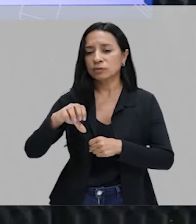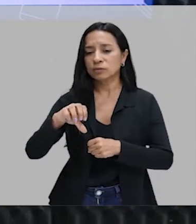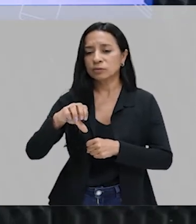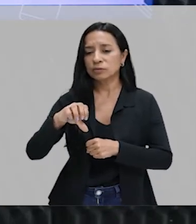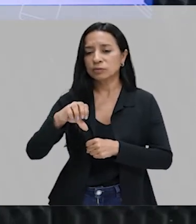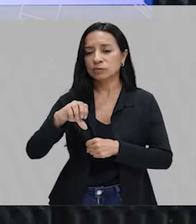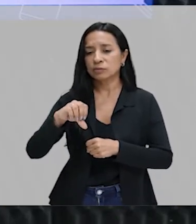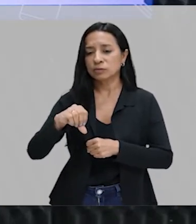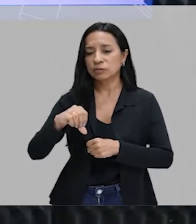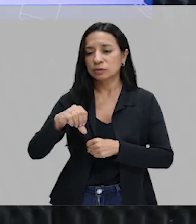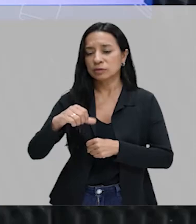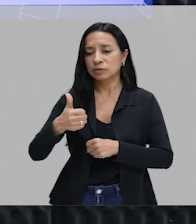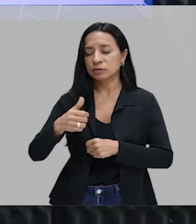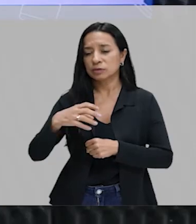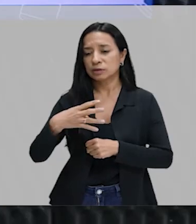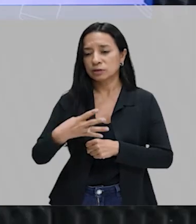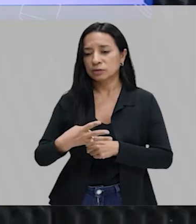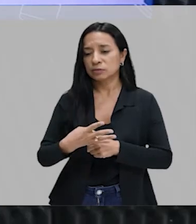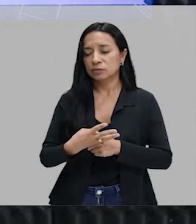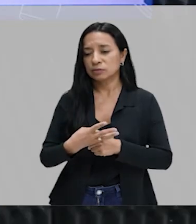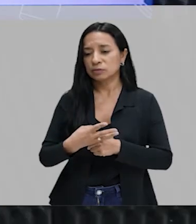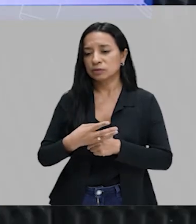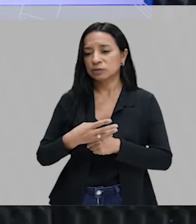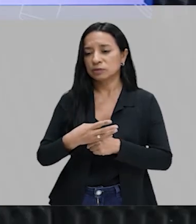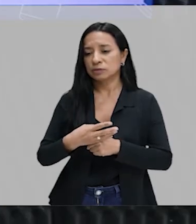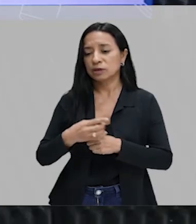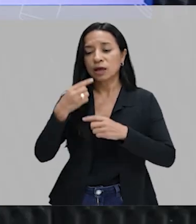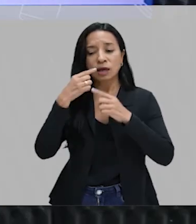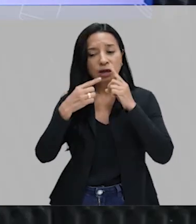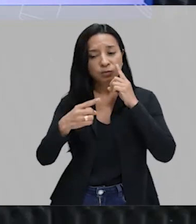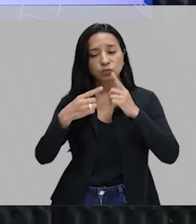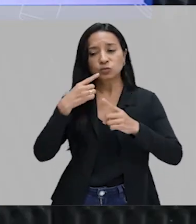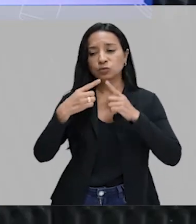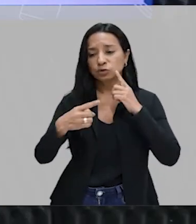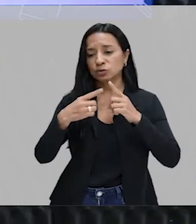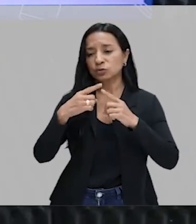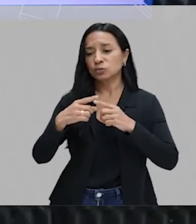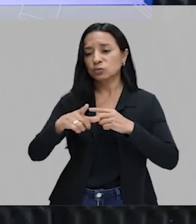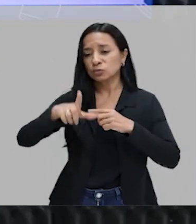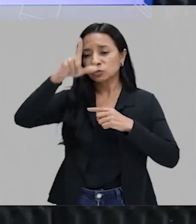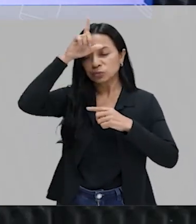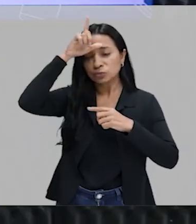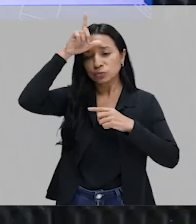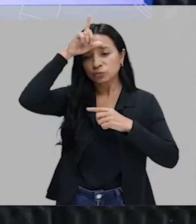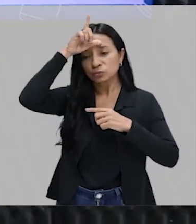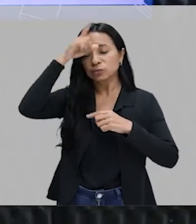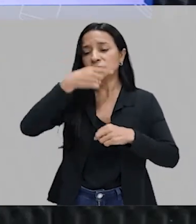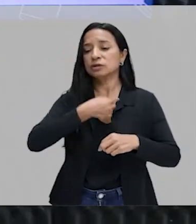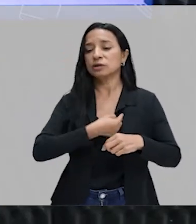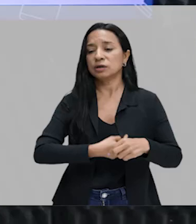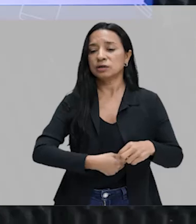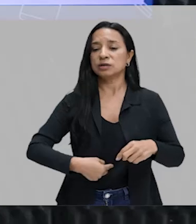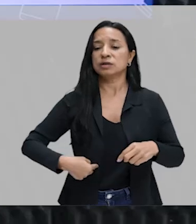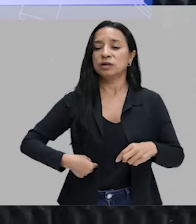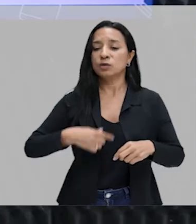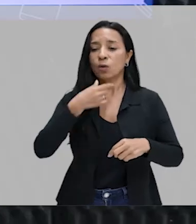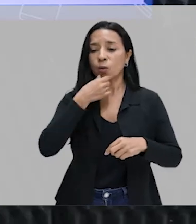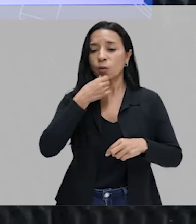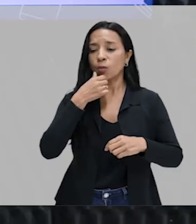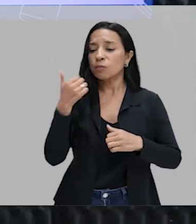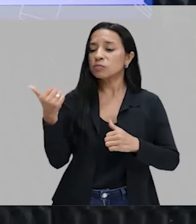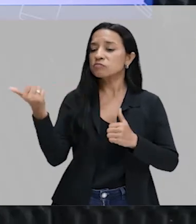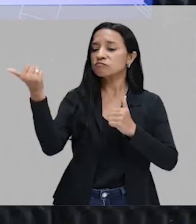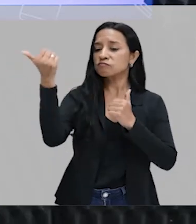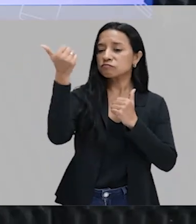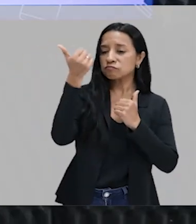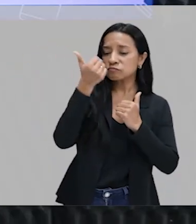é um discurso que vem, né, de um líder chinês do Partido Comunista, o homem que assumiu o poder